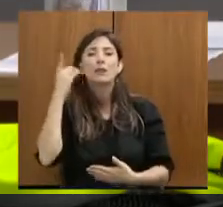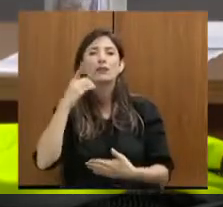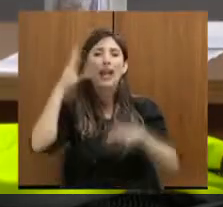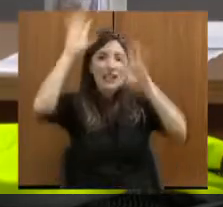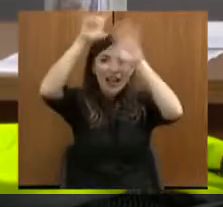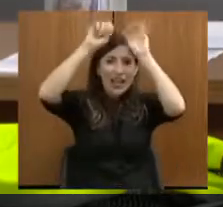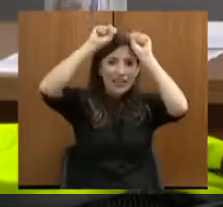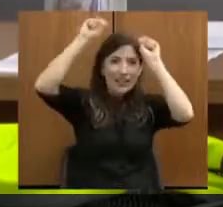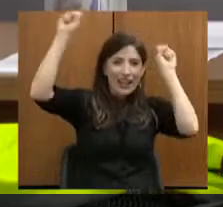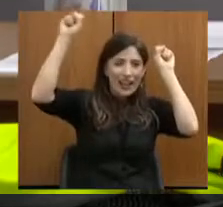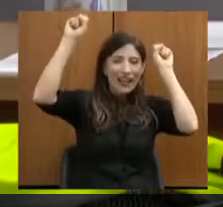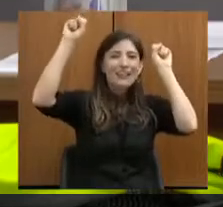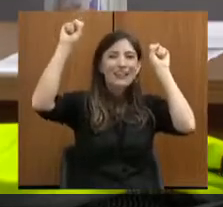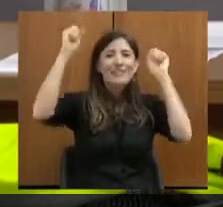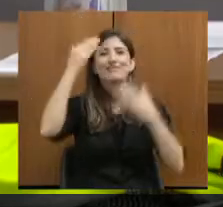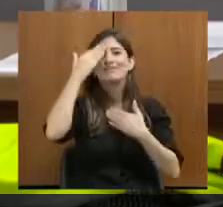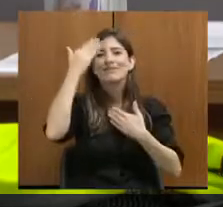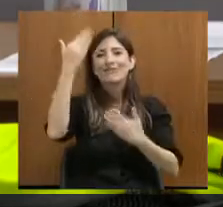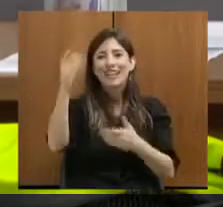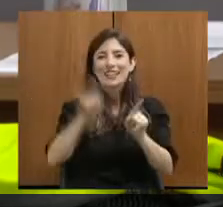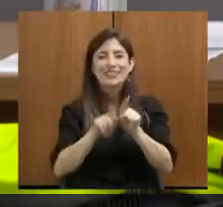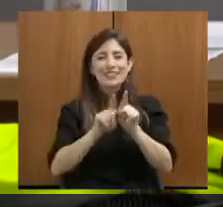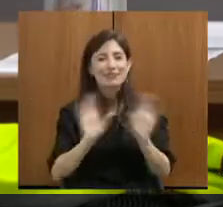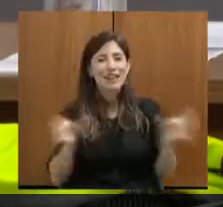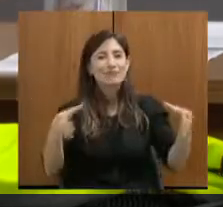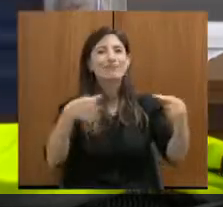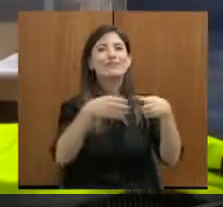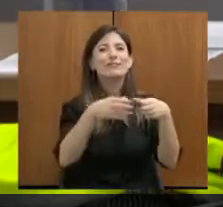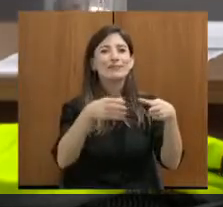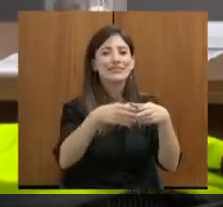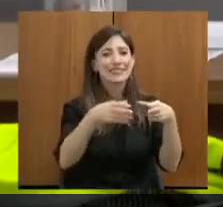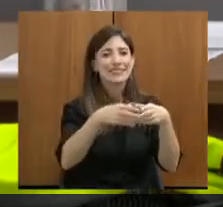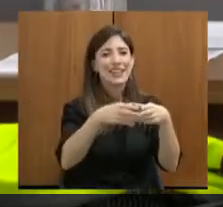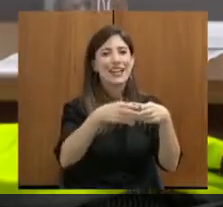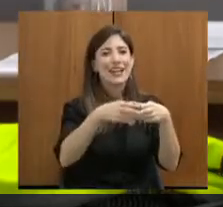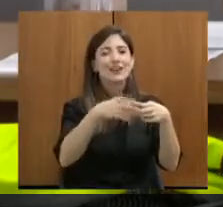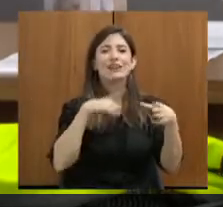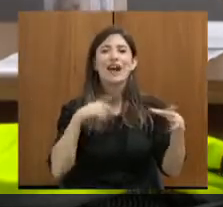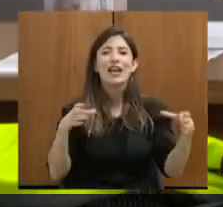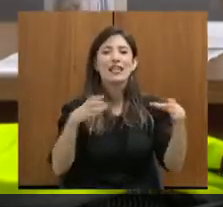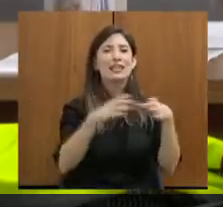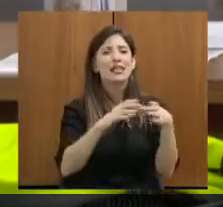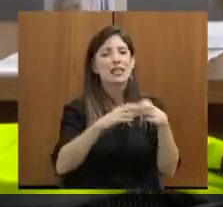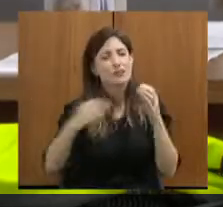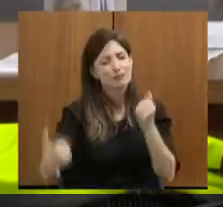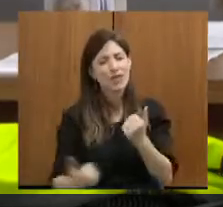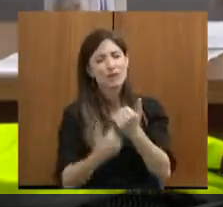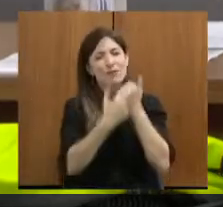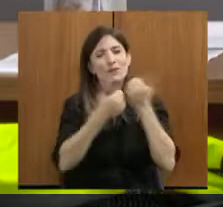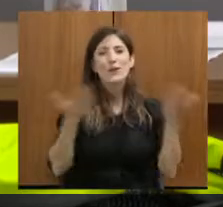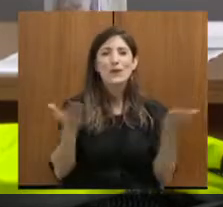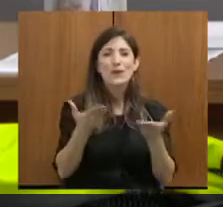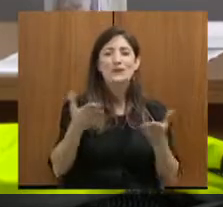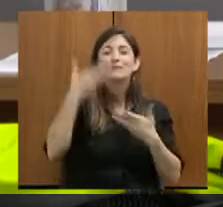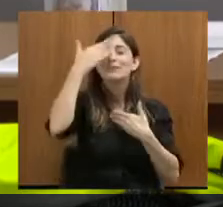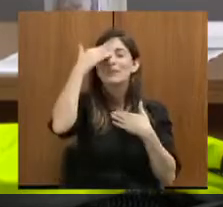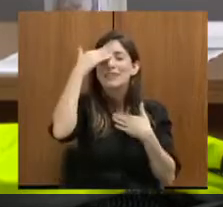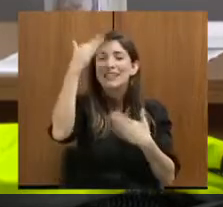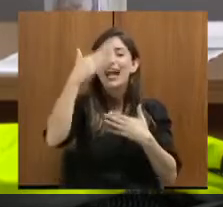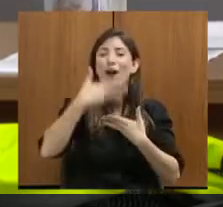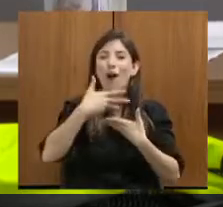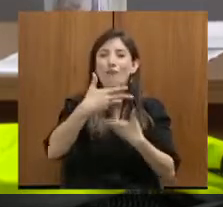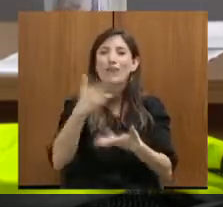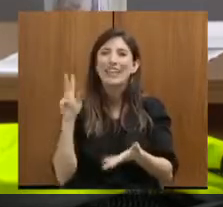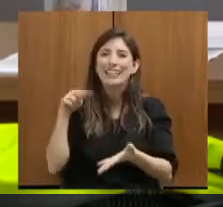e todo todo gabinete toda a equipe que está nos dando esse suporte aqui tá obrigado pelo convite e pela oportunidade